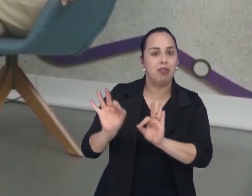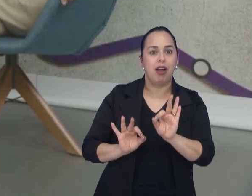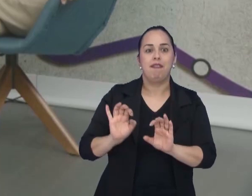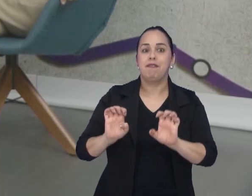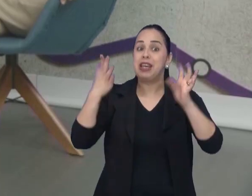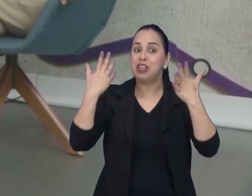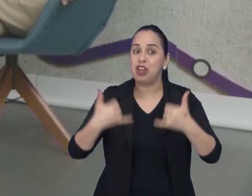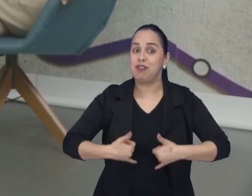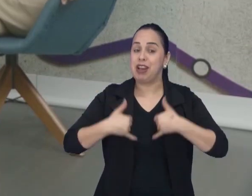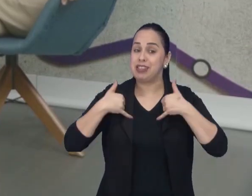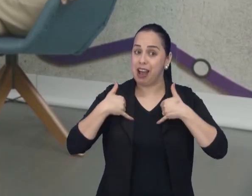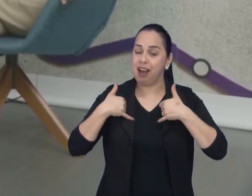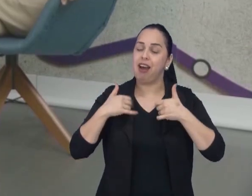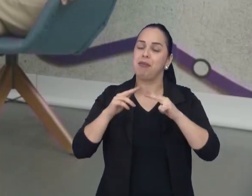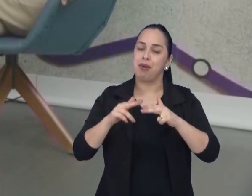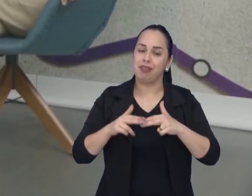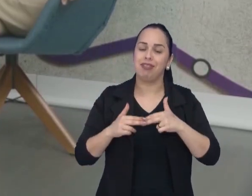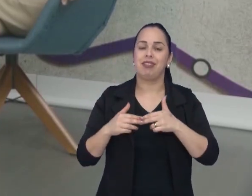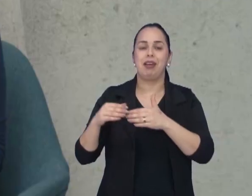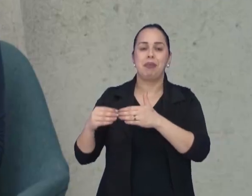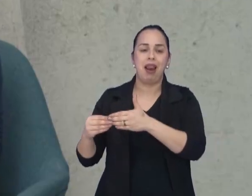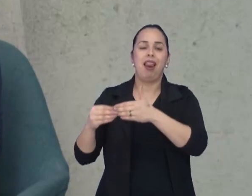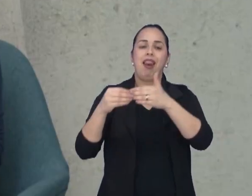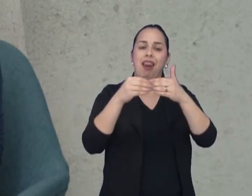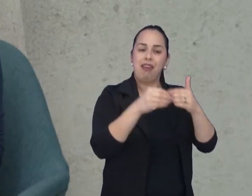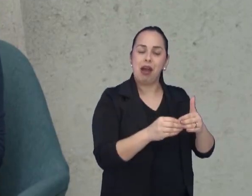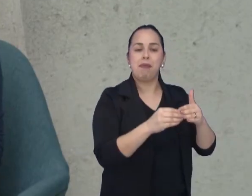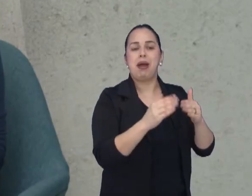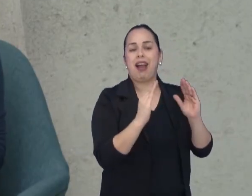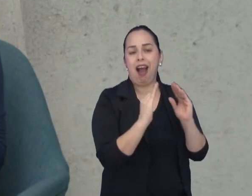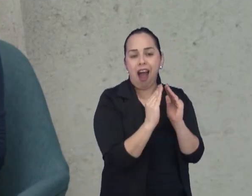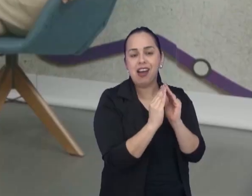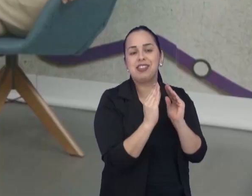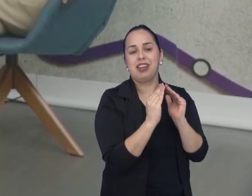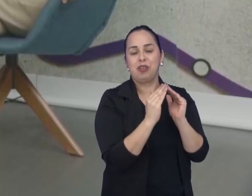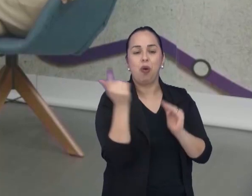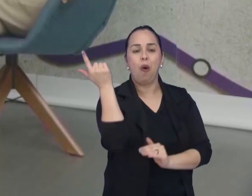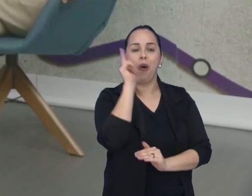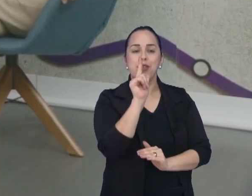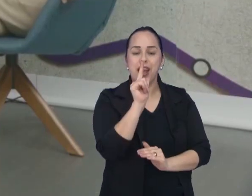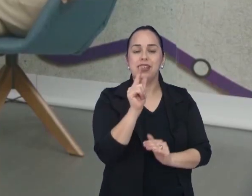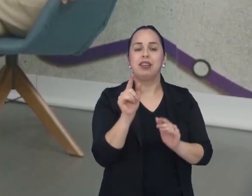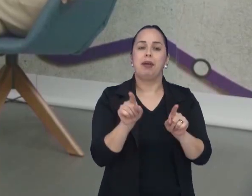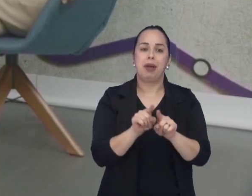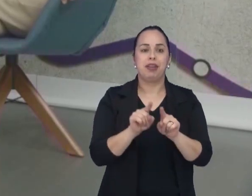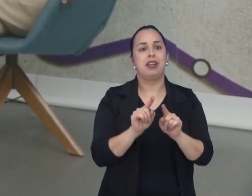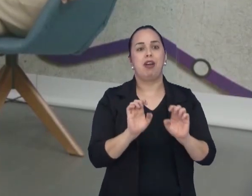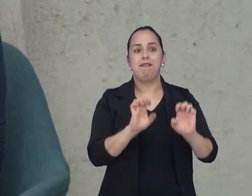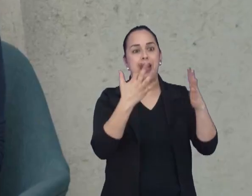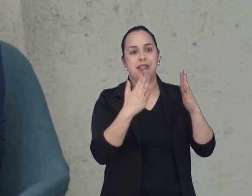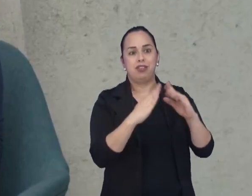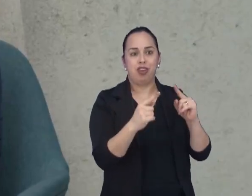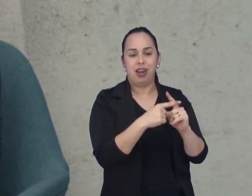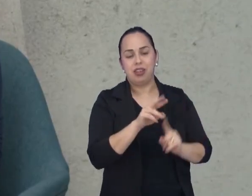também. Então, isso acaba tendo uma facilidade para levar aquela mercadoria para algum lugar, né? Então, não é só em festas, em quermesses, em igrejas, né? A